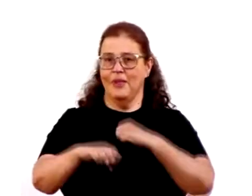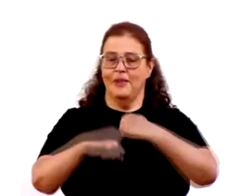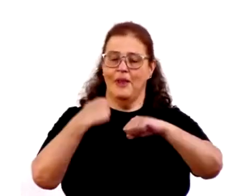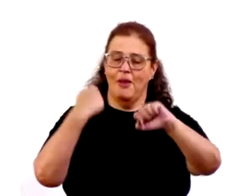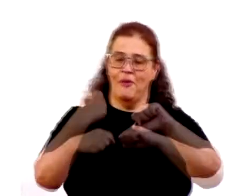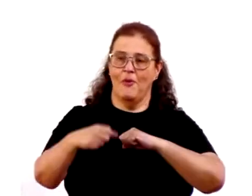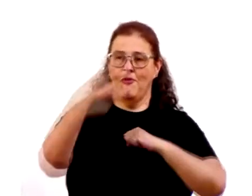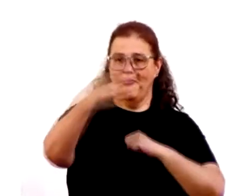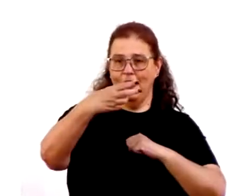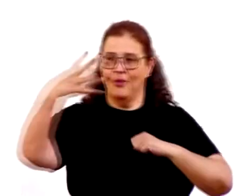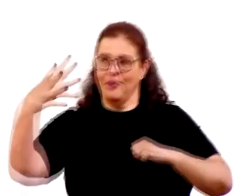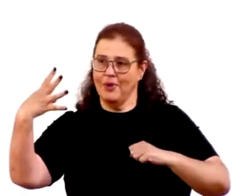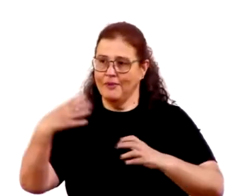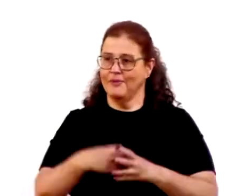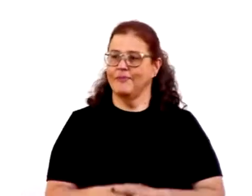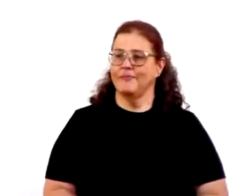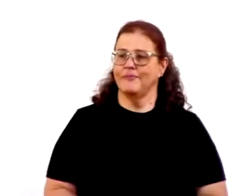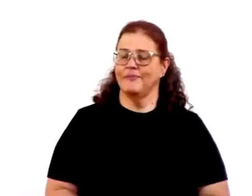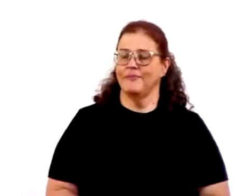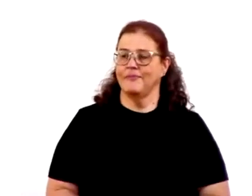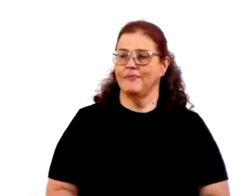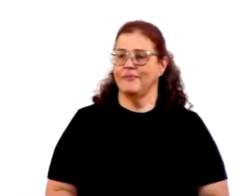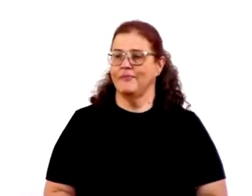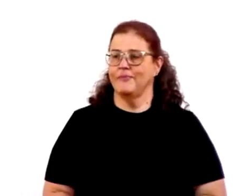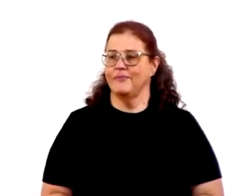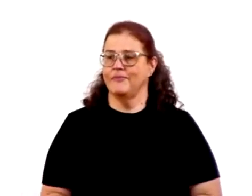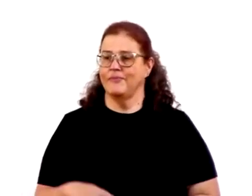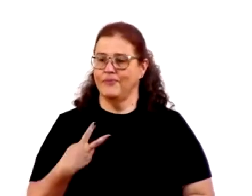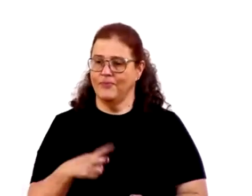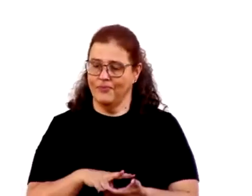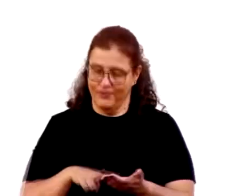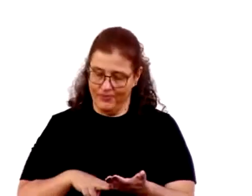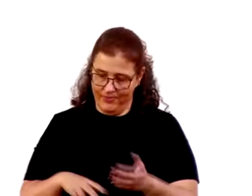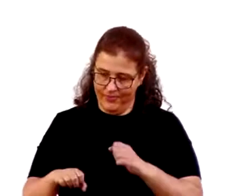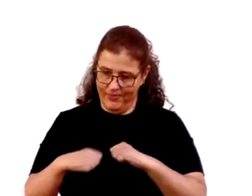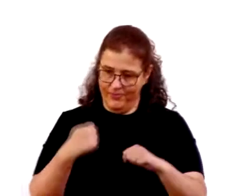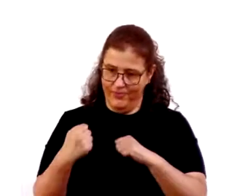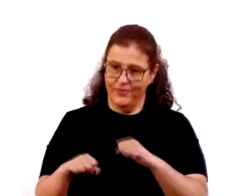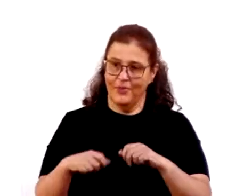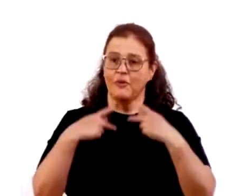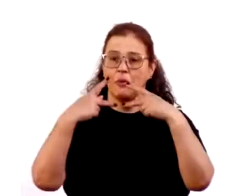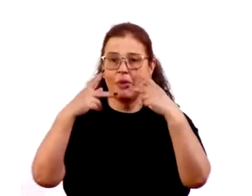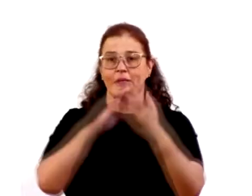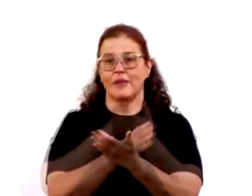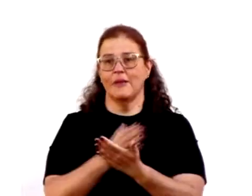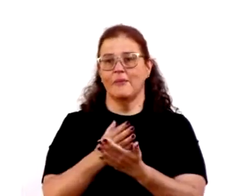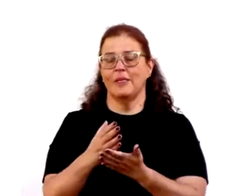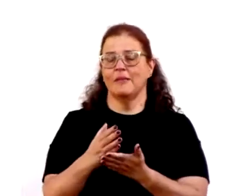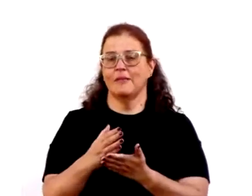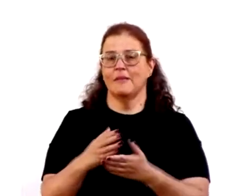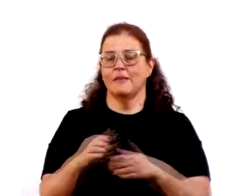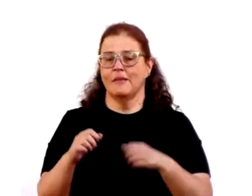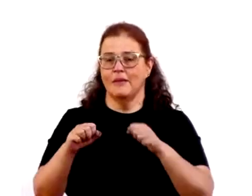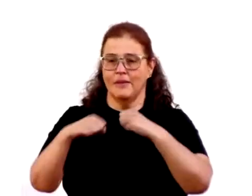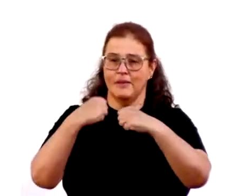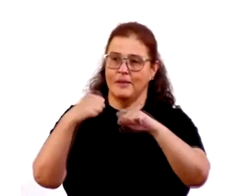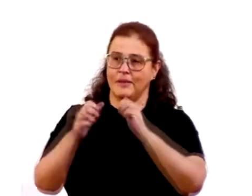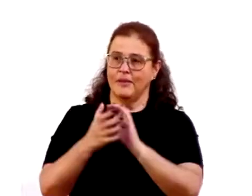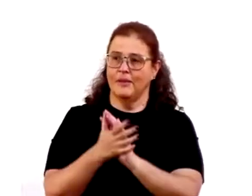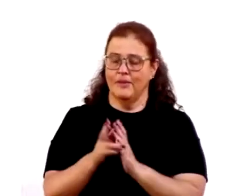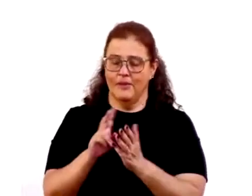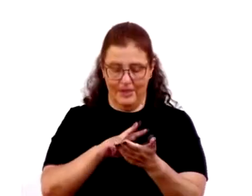Salmo 24. Nossa liturgia está baseada no livro dos Salmos hoje. Nós já